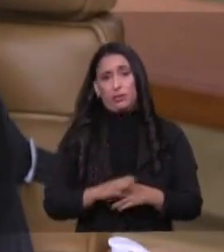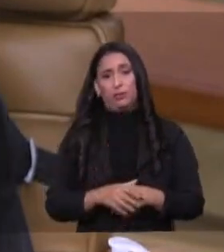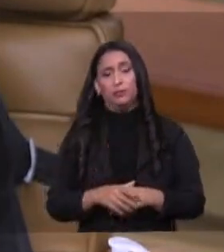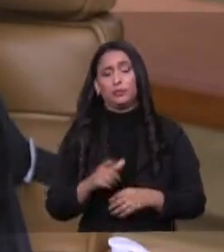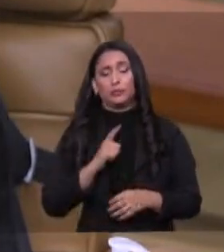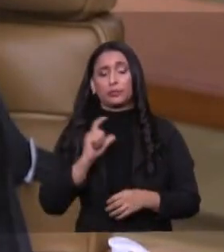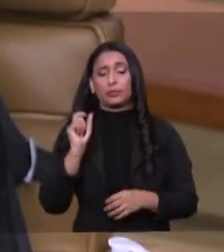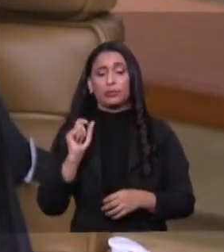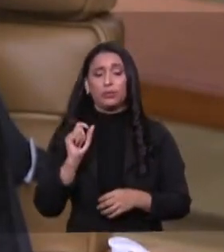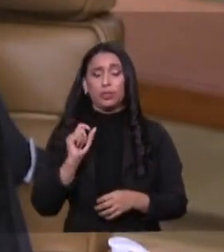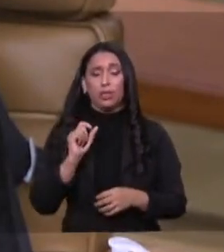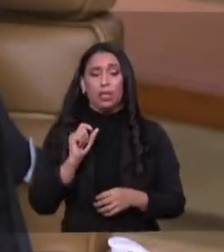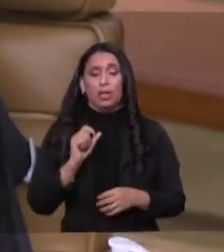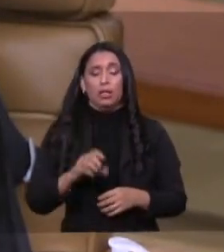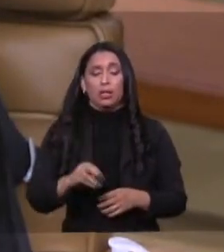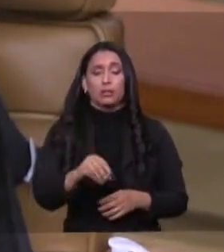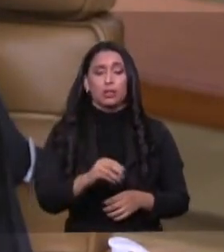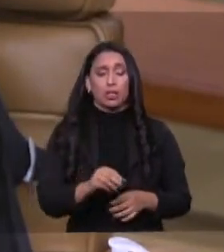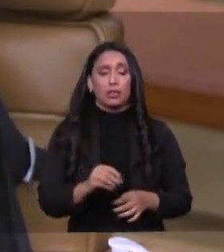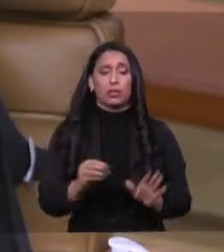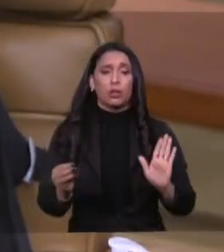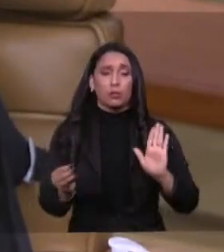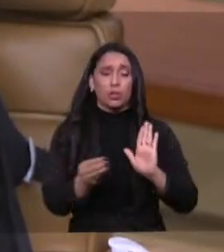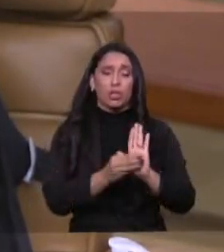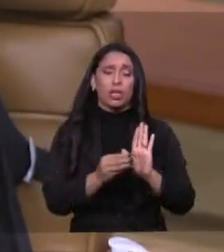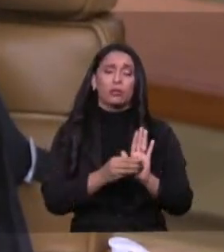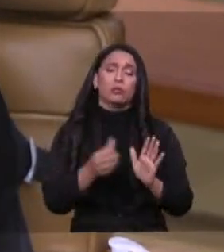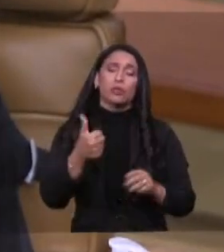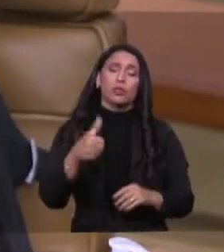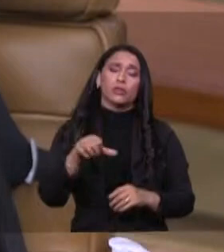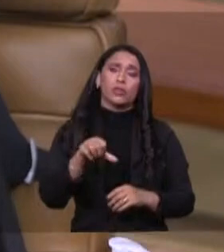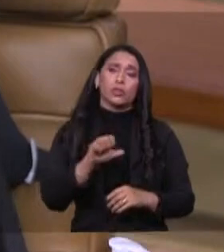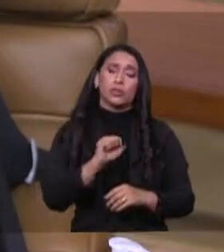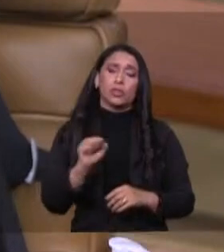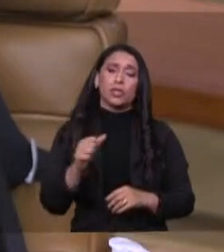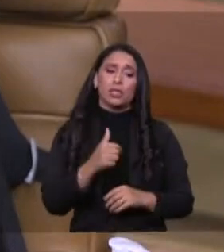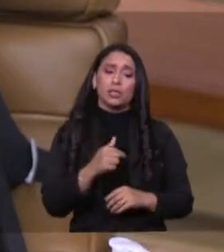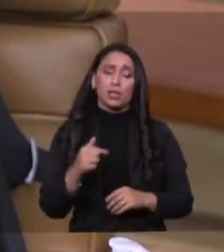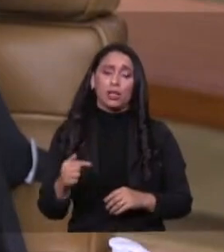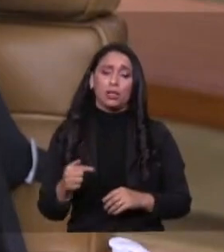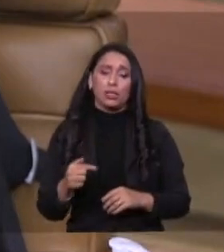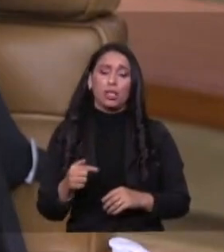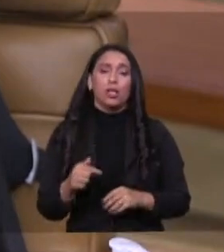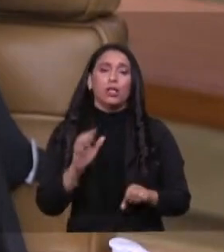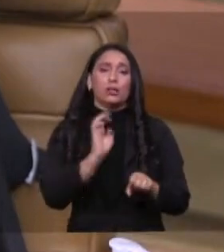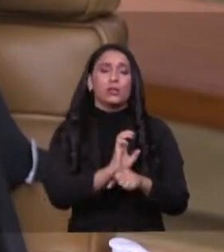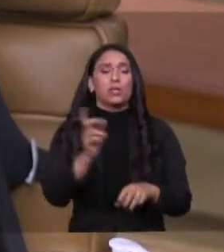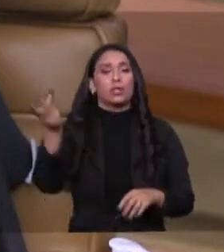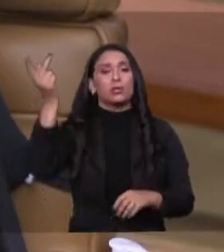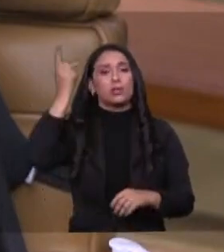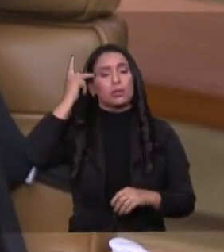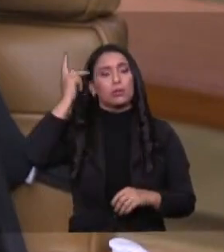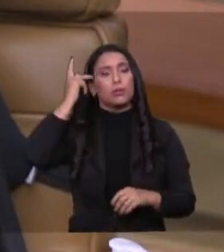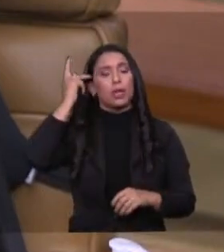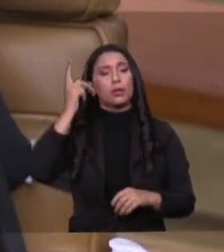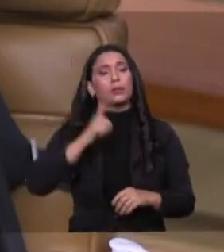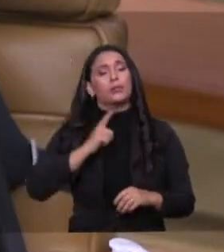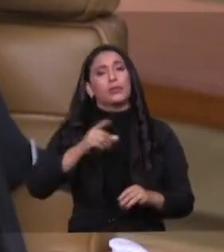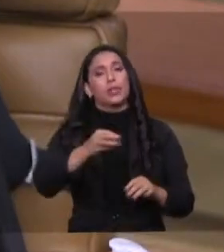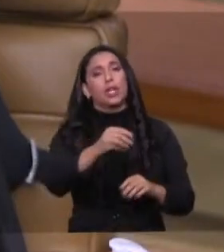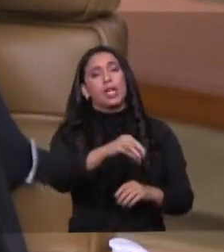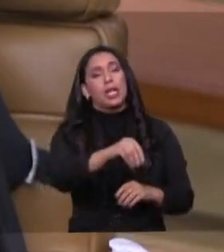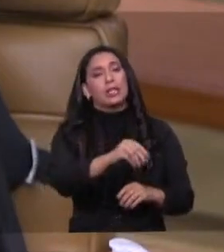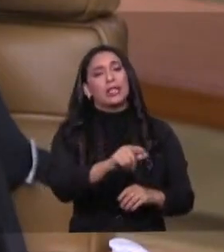que foi o território homologado em 1987, em São Paulo, a terra